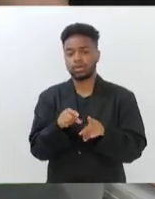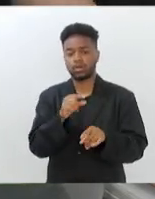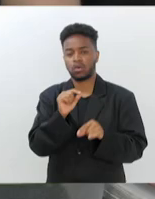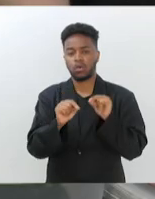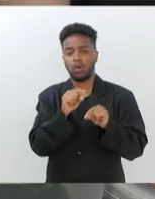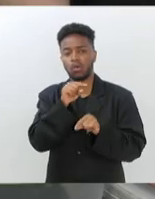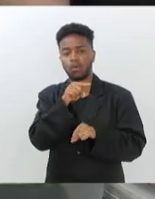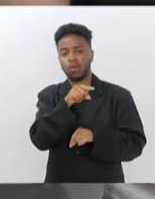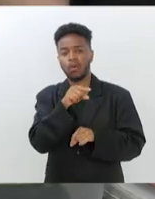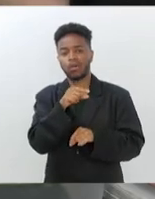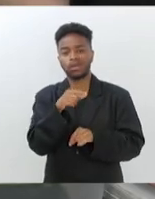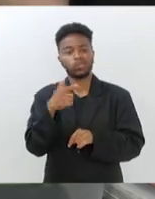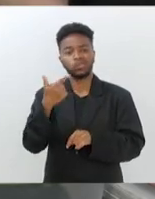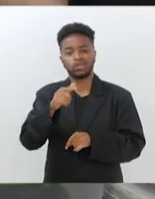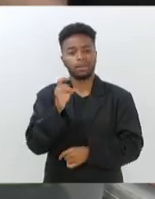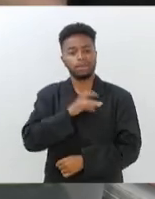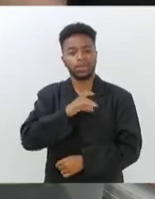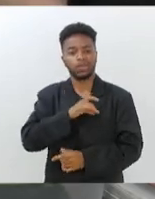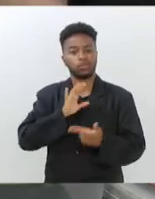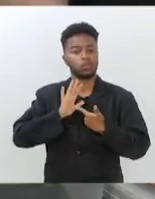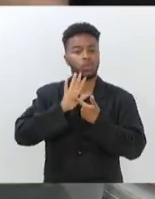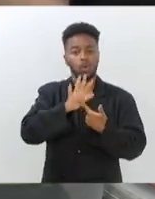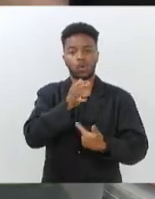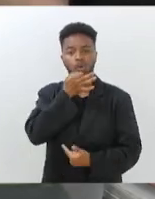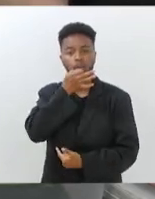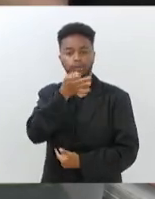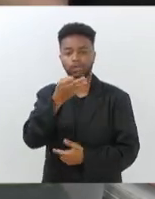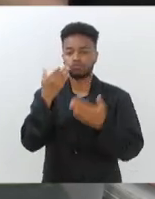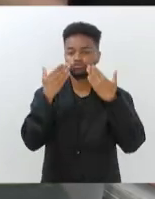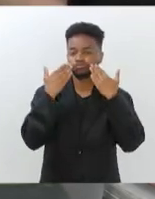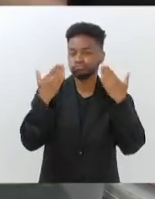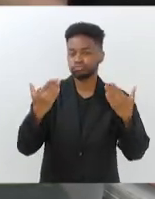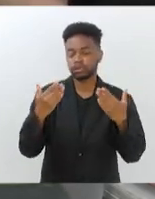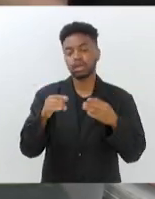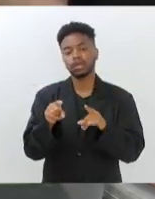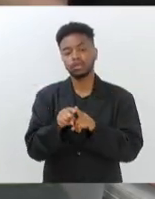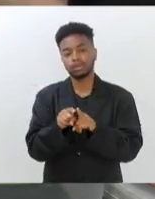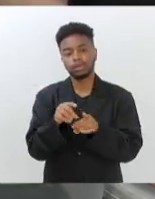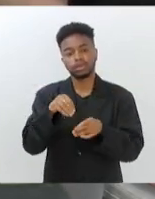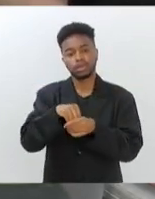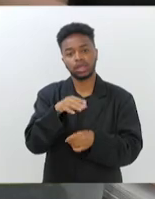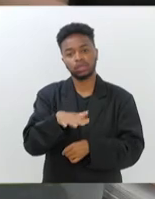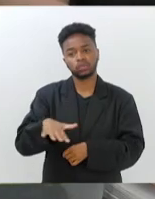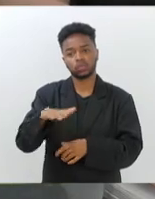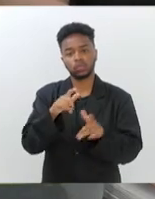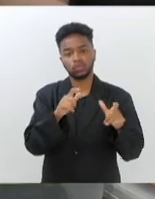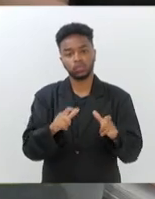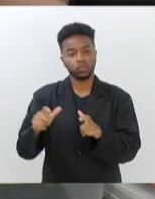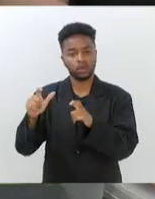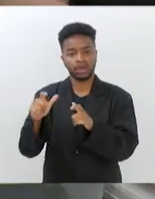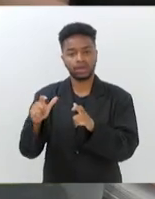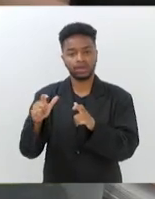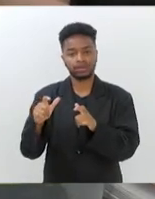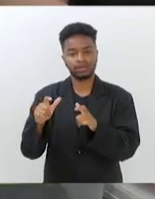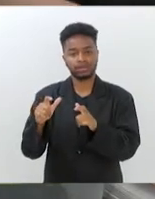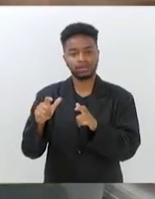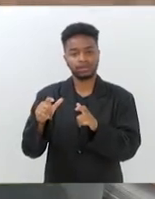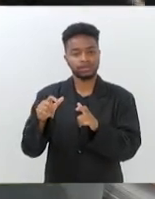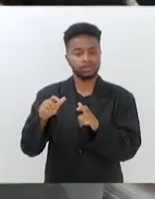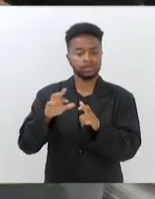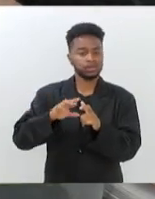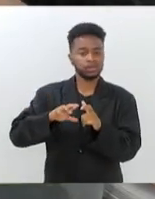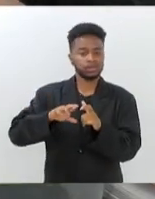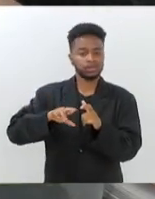destemor de manifestar suas opiniões inclusive em espaços que não são tão